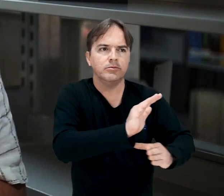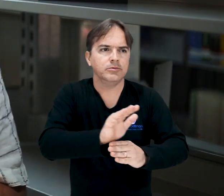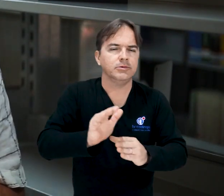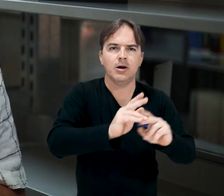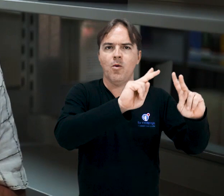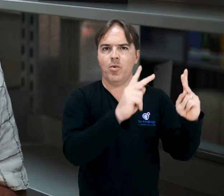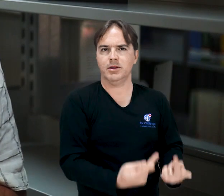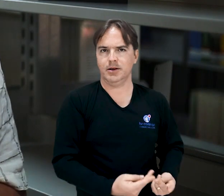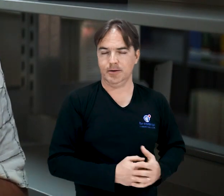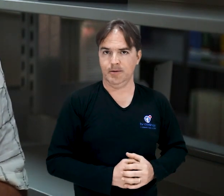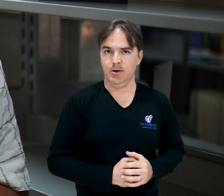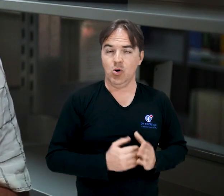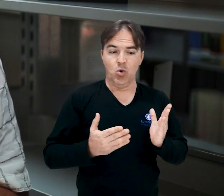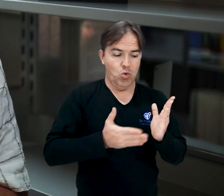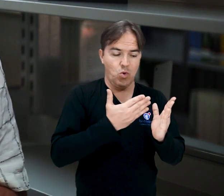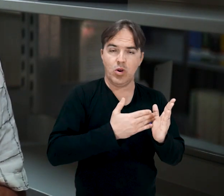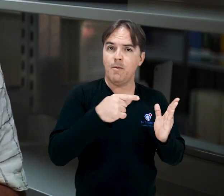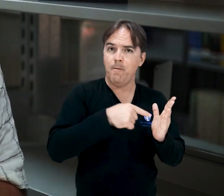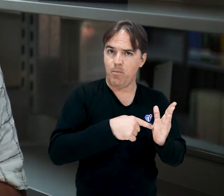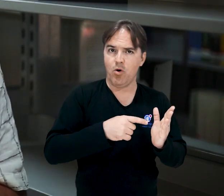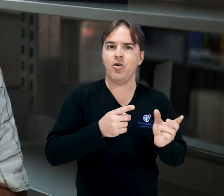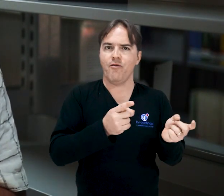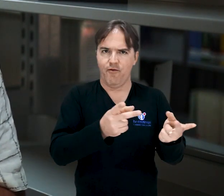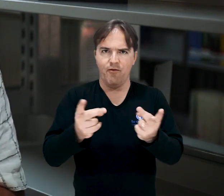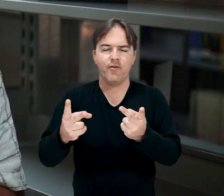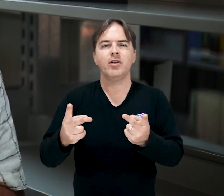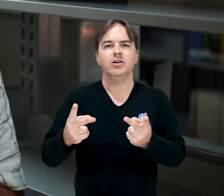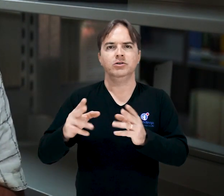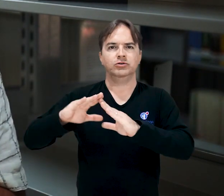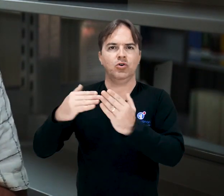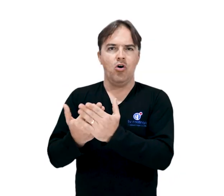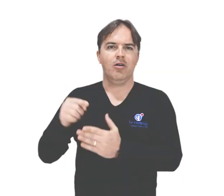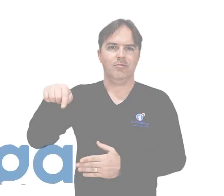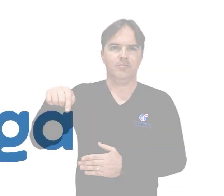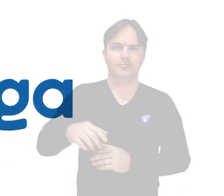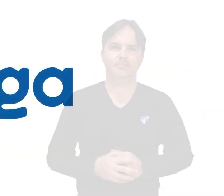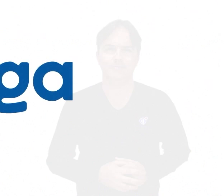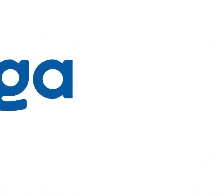livro está sendo vendido, você pode adquirir o livro na Escola de Balé Geraldo Pontes.